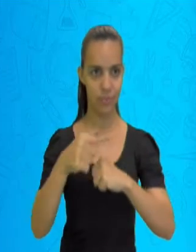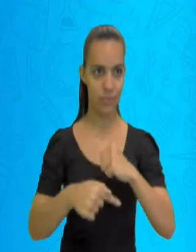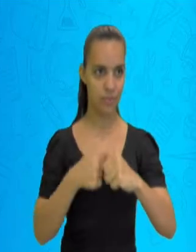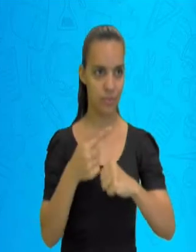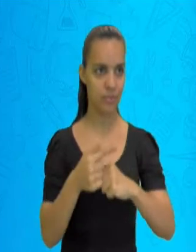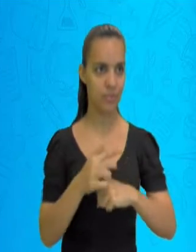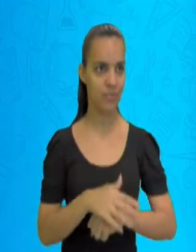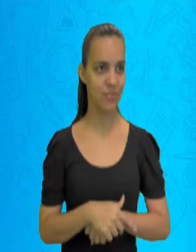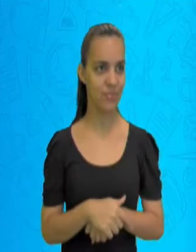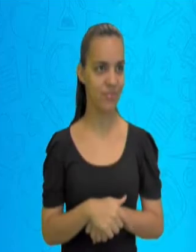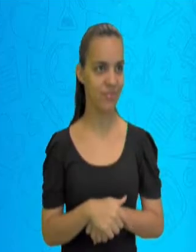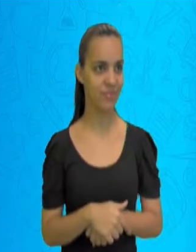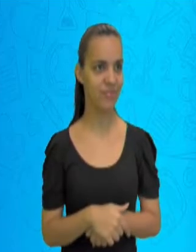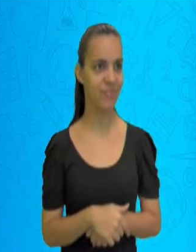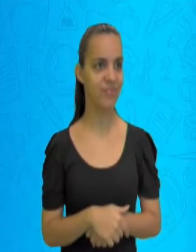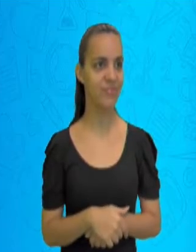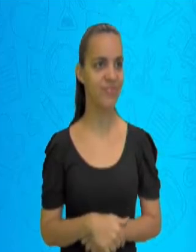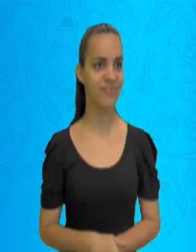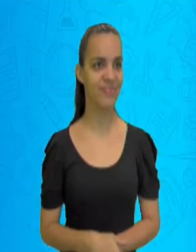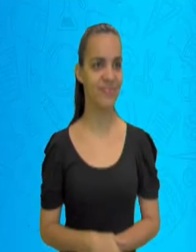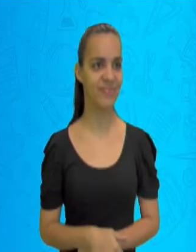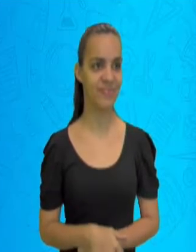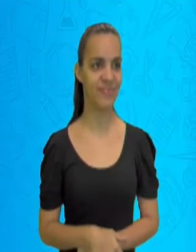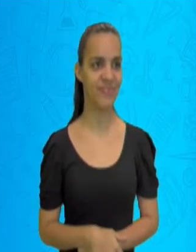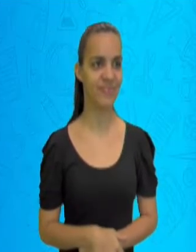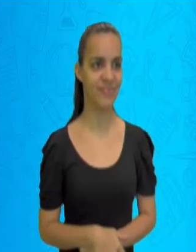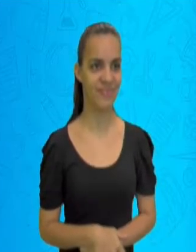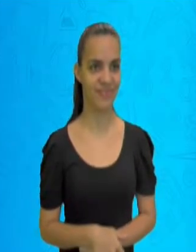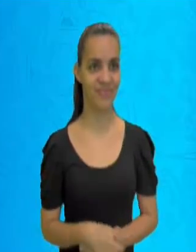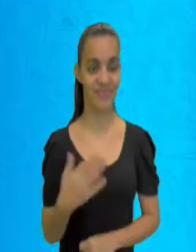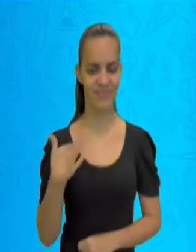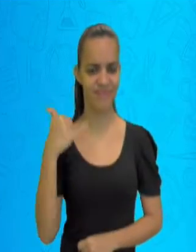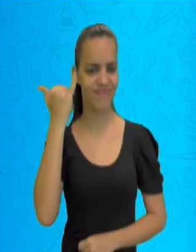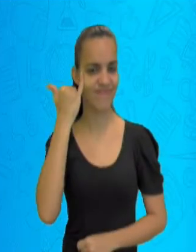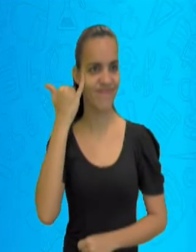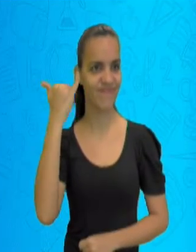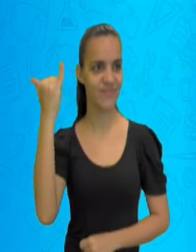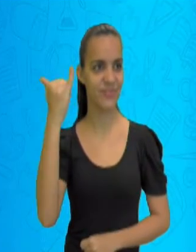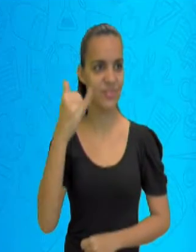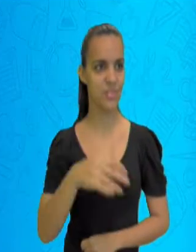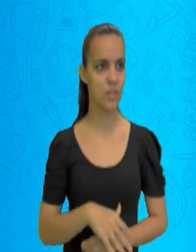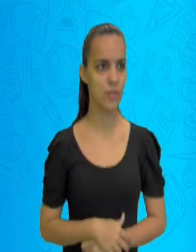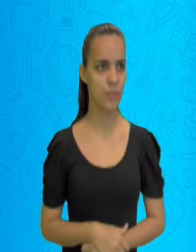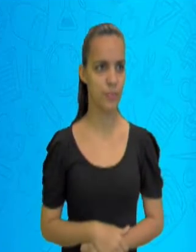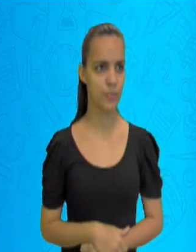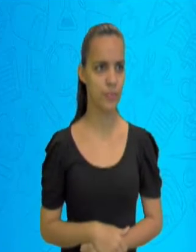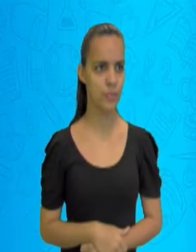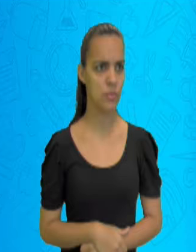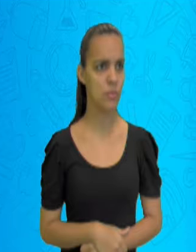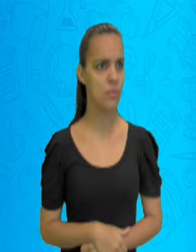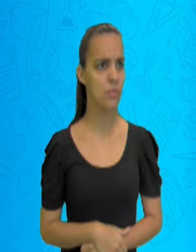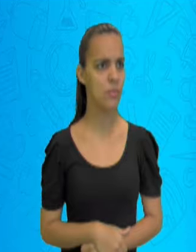atômicos. Já estou tendo uma ideia. Muito bem. Olha,